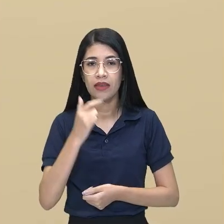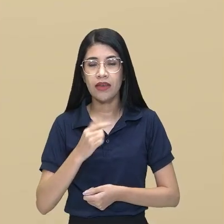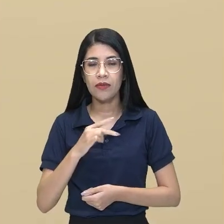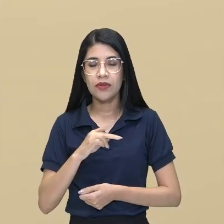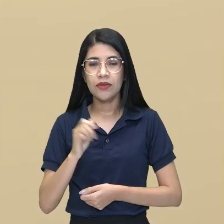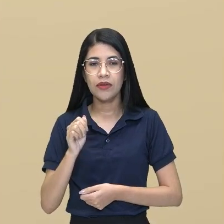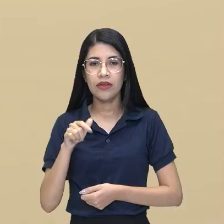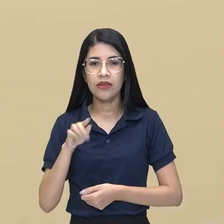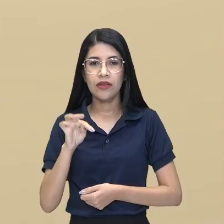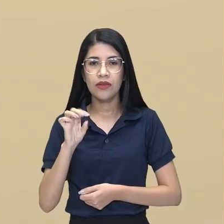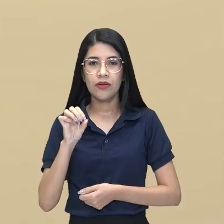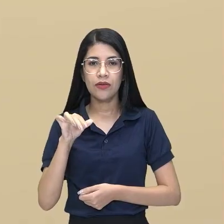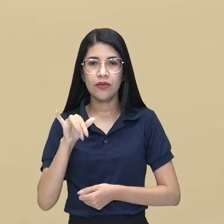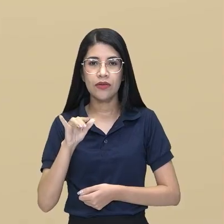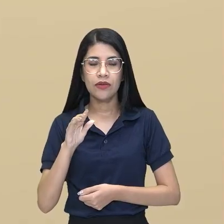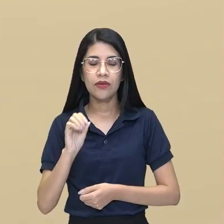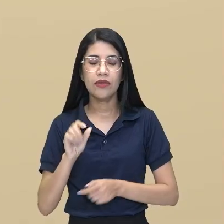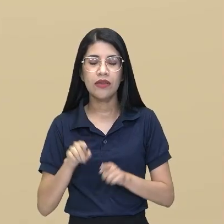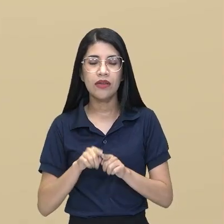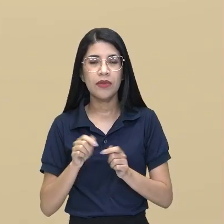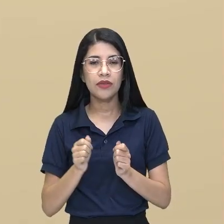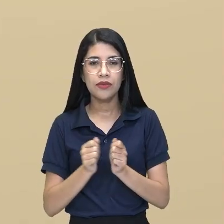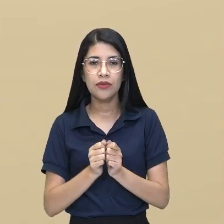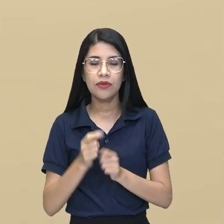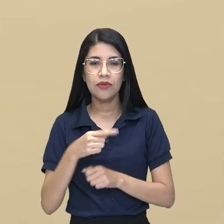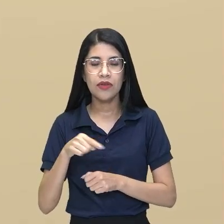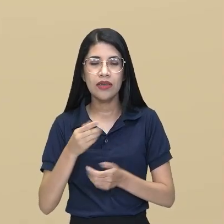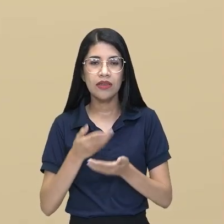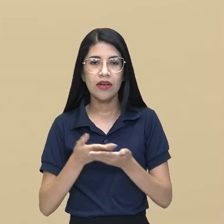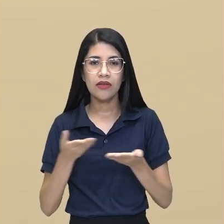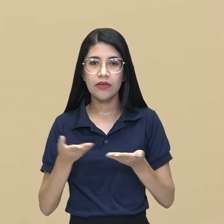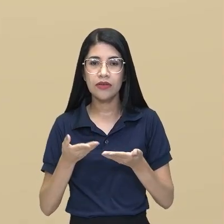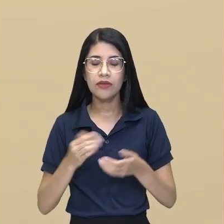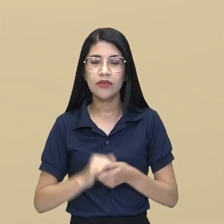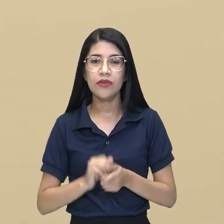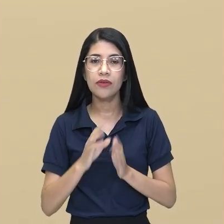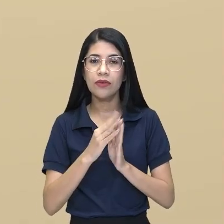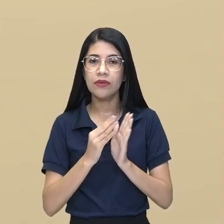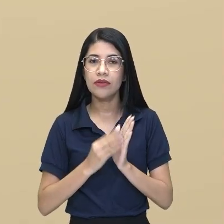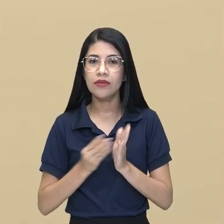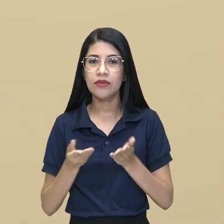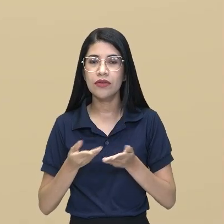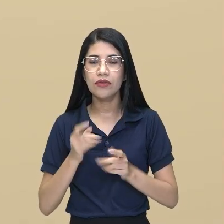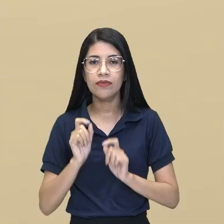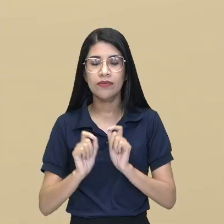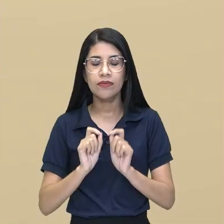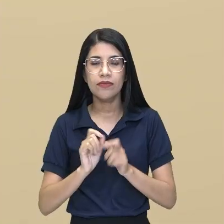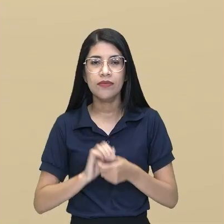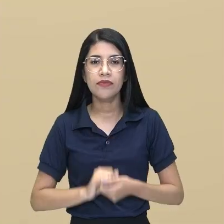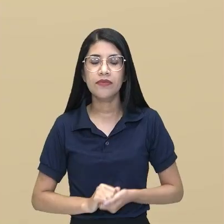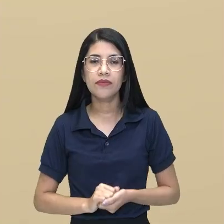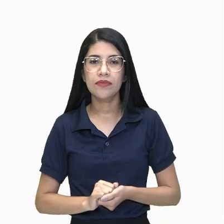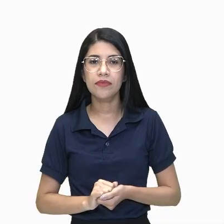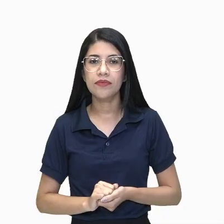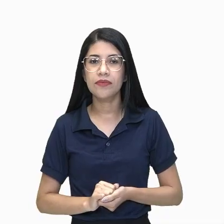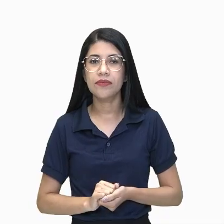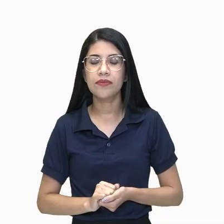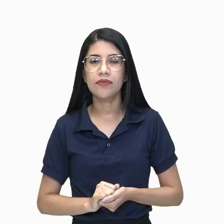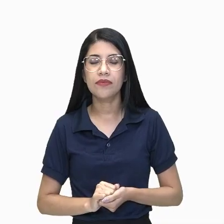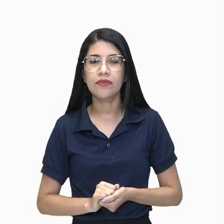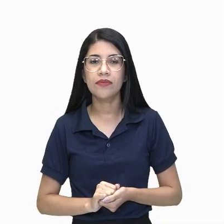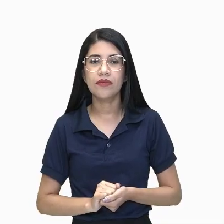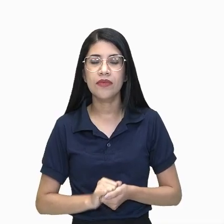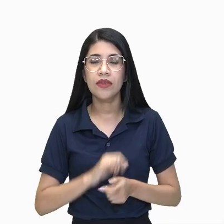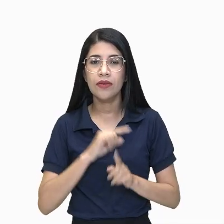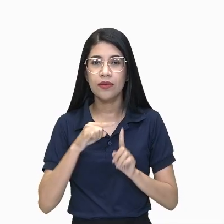Antônio Paulo. Também estarei com você aqui nesta aula e vejamos aqui o que vamos estudar na aula de hoje, hein? Objeto